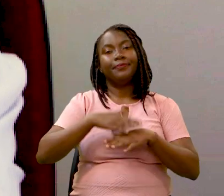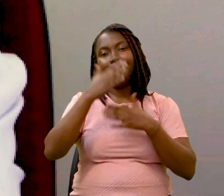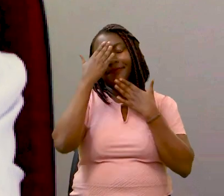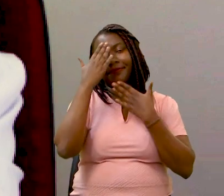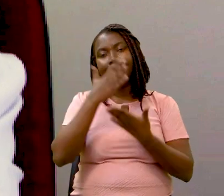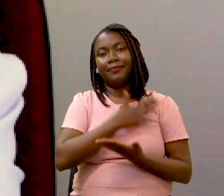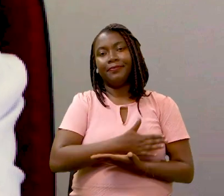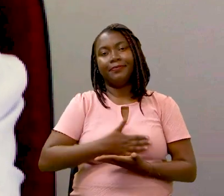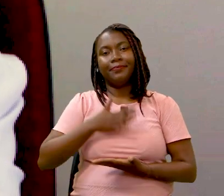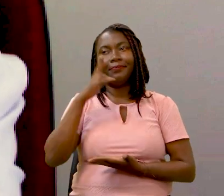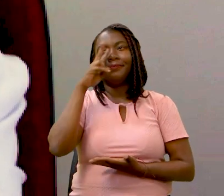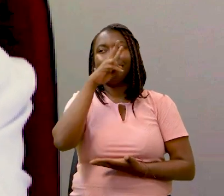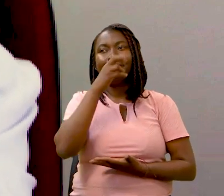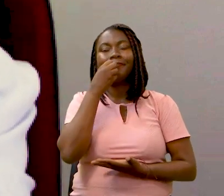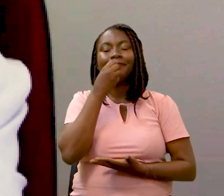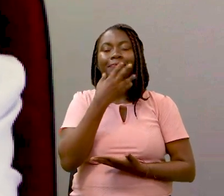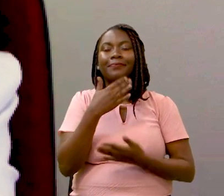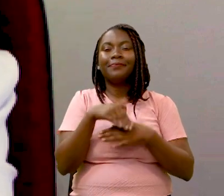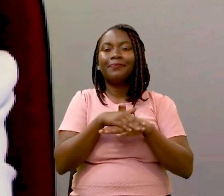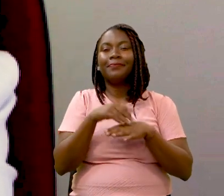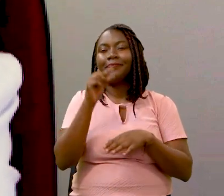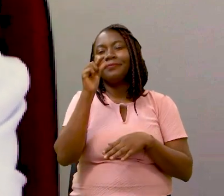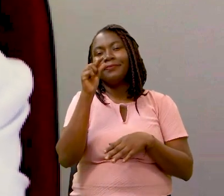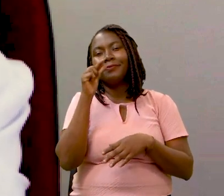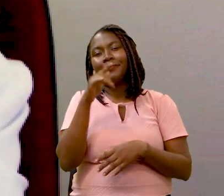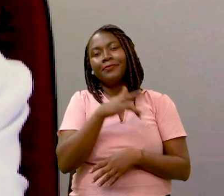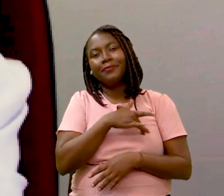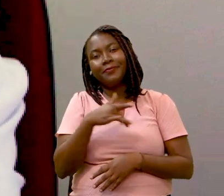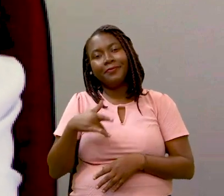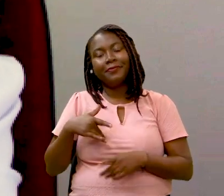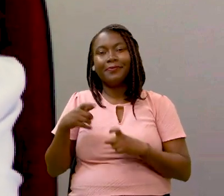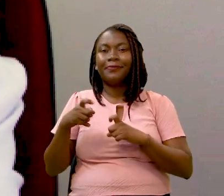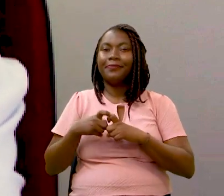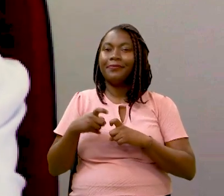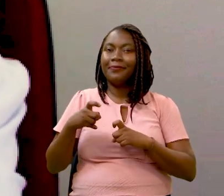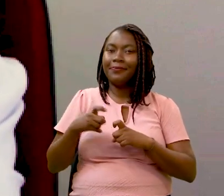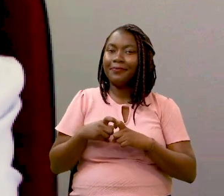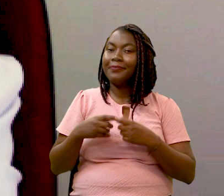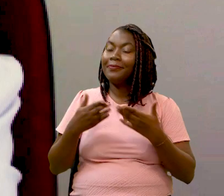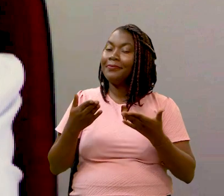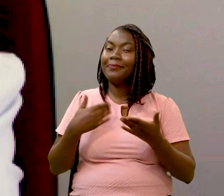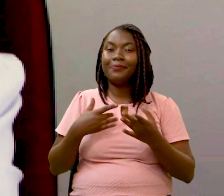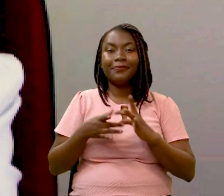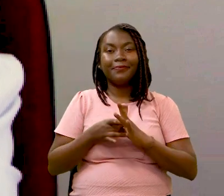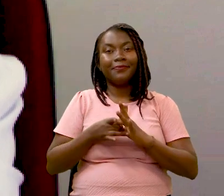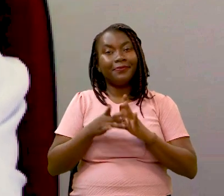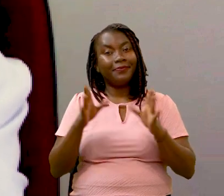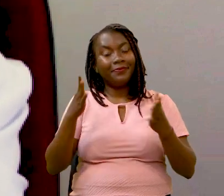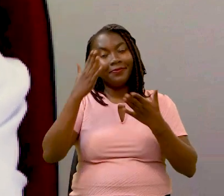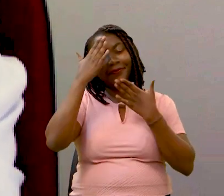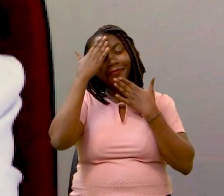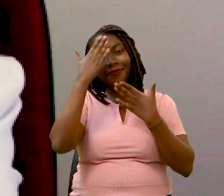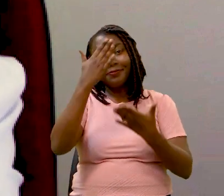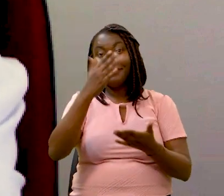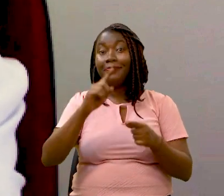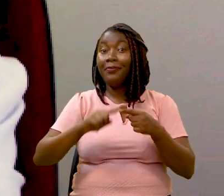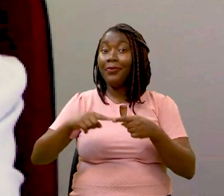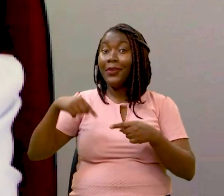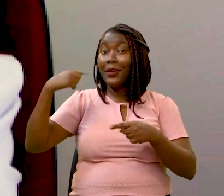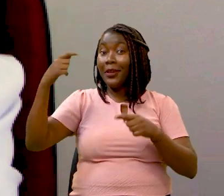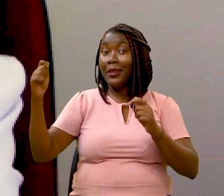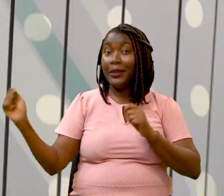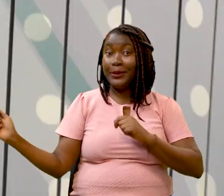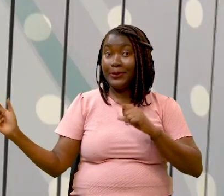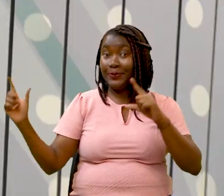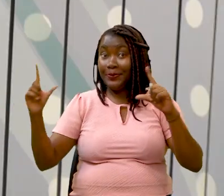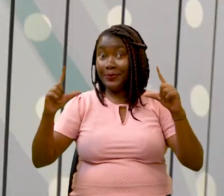Imagina, eu agradeço, é um prazer muito grande, é muito bom falar um pouquinho de saúde, de medicina, e estou à disposição. Muito